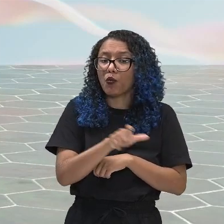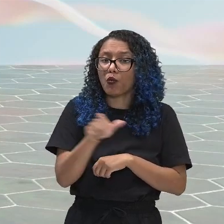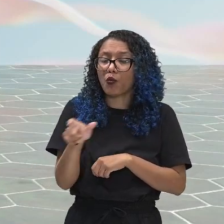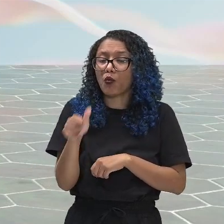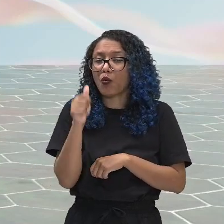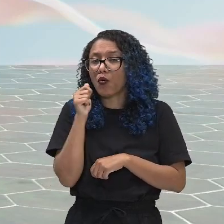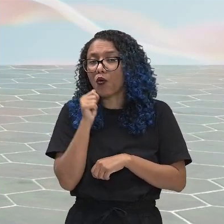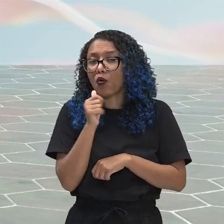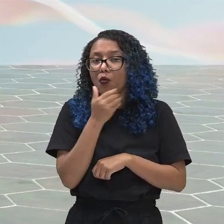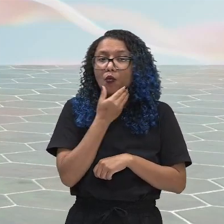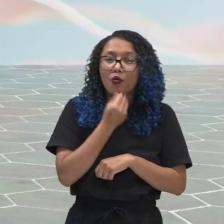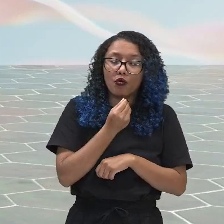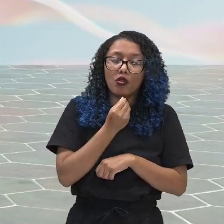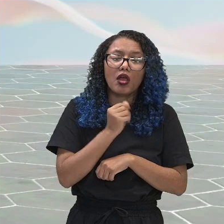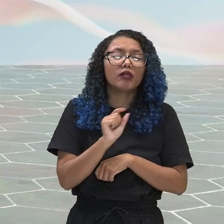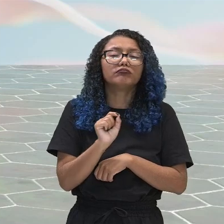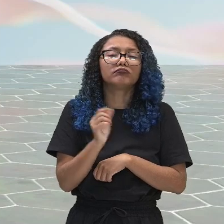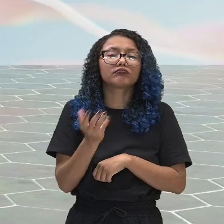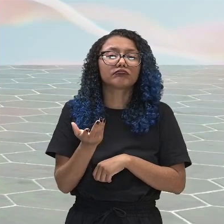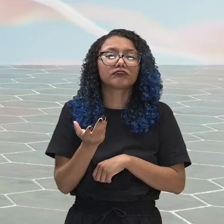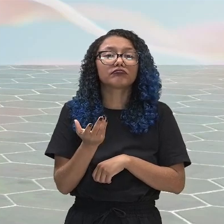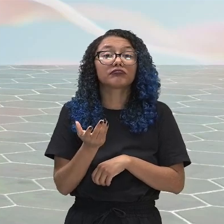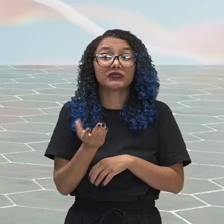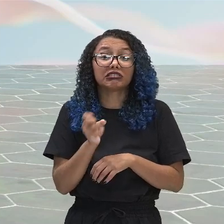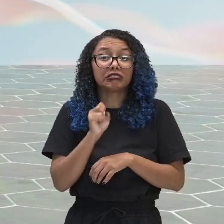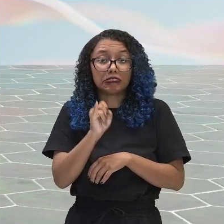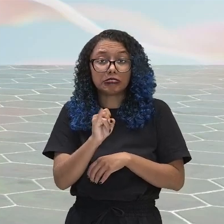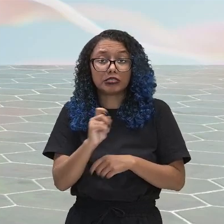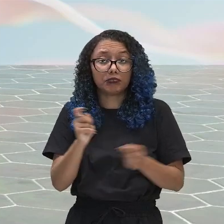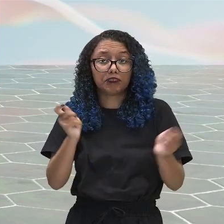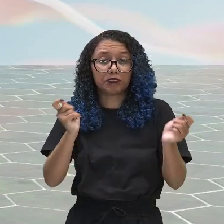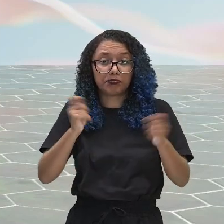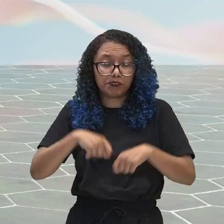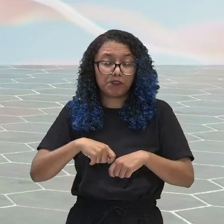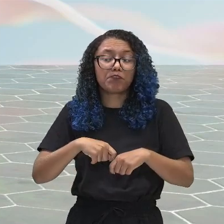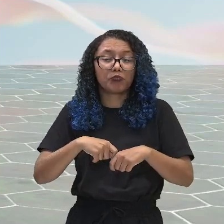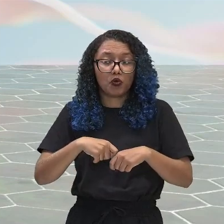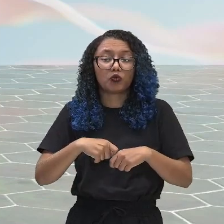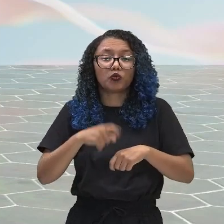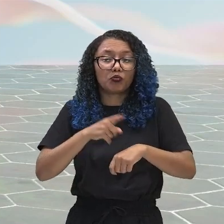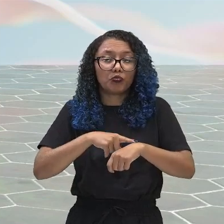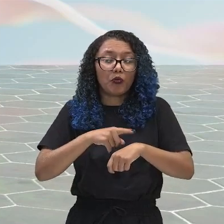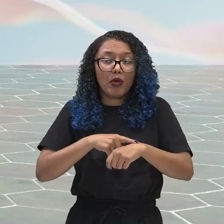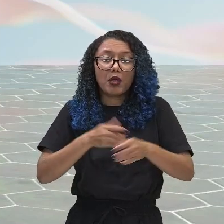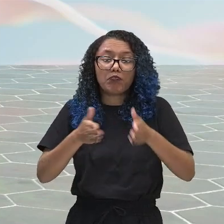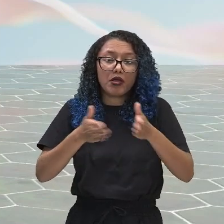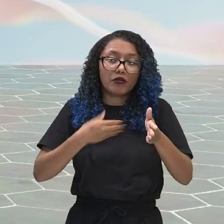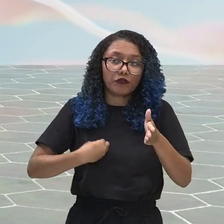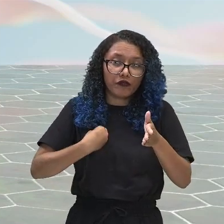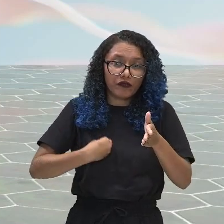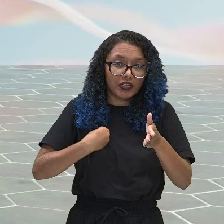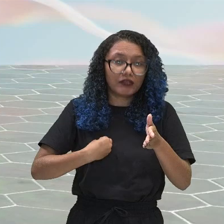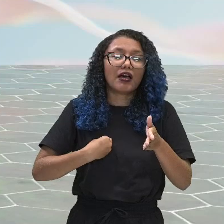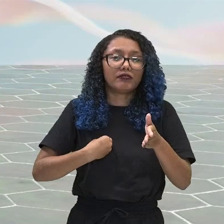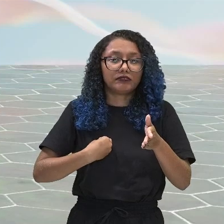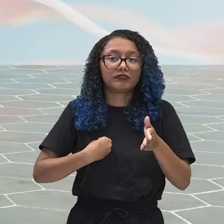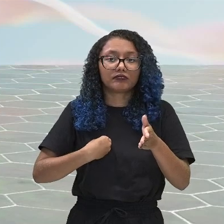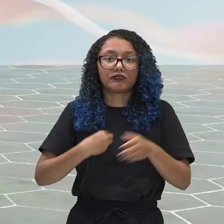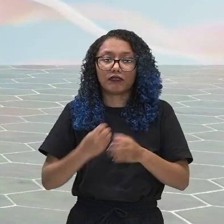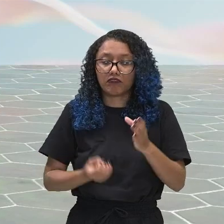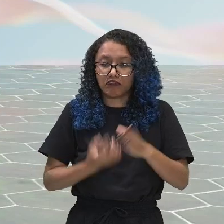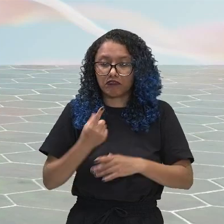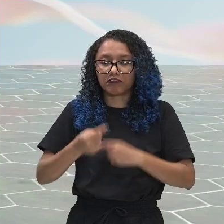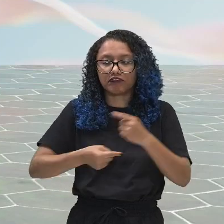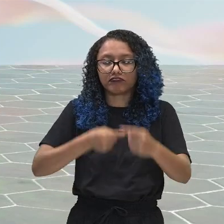homem e mulher, estiverem ali aptos a estar em reprodução. tá bom? Então, o sêmen, que é o